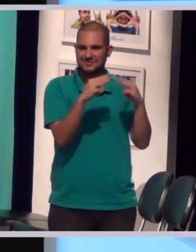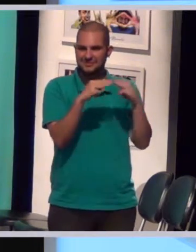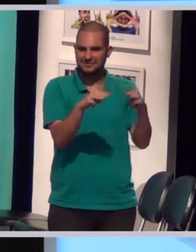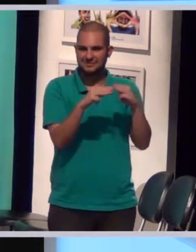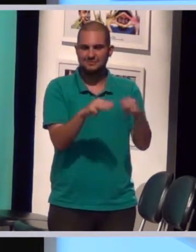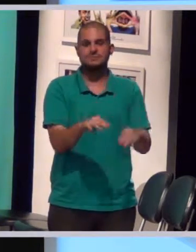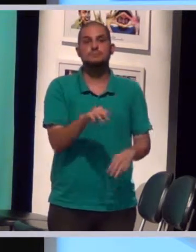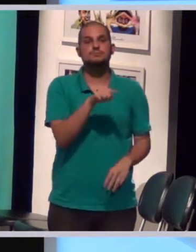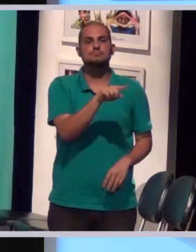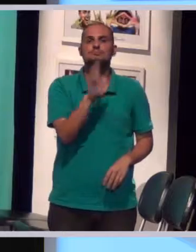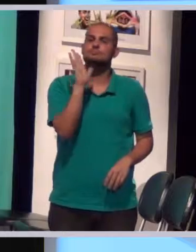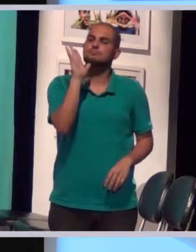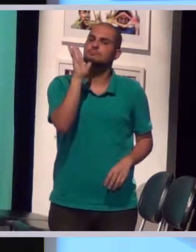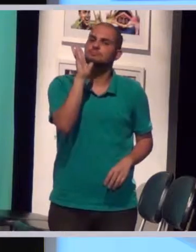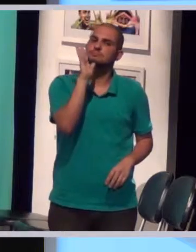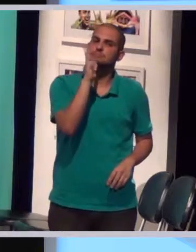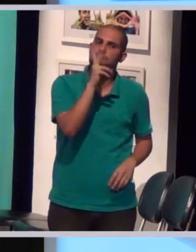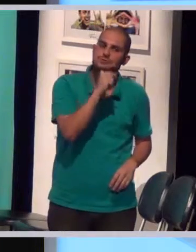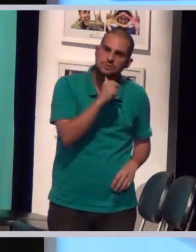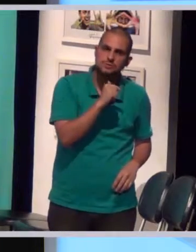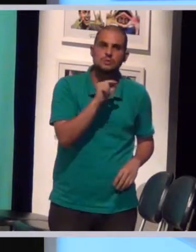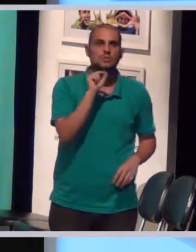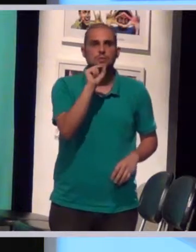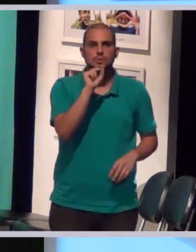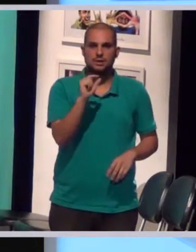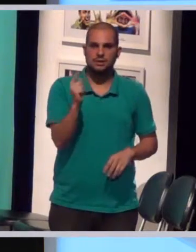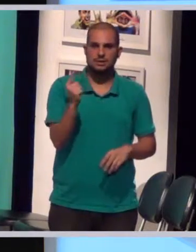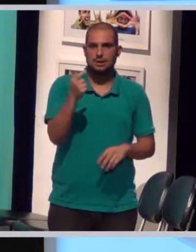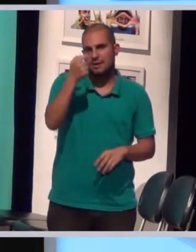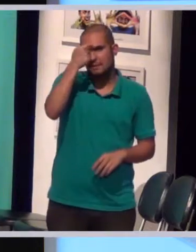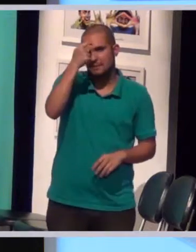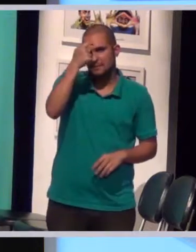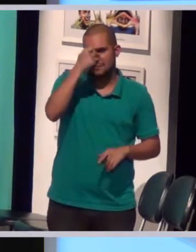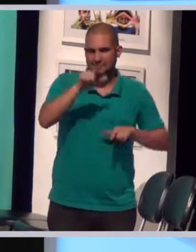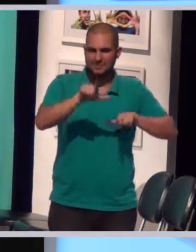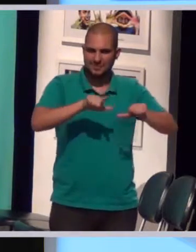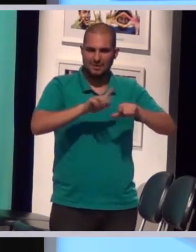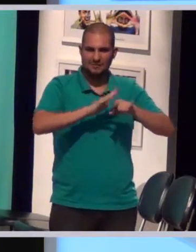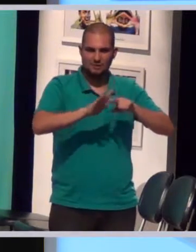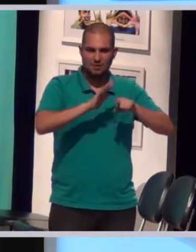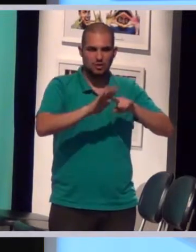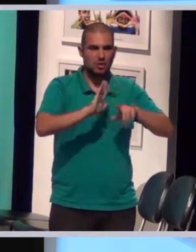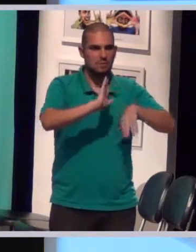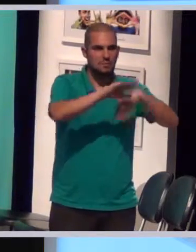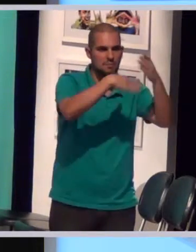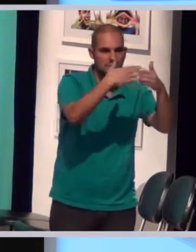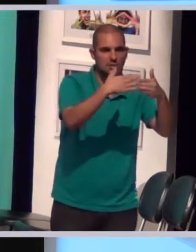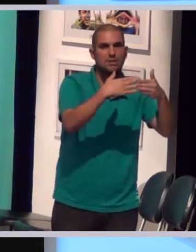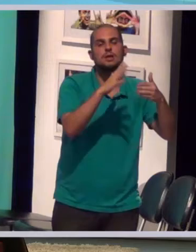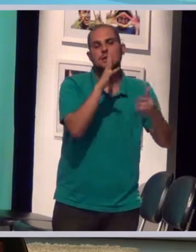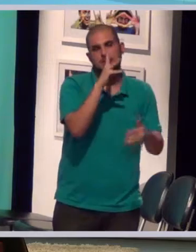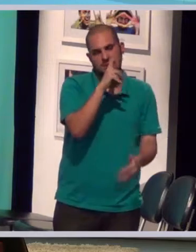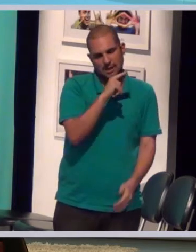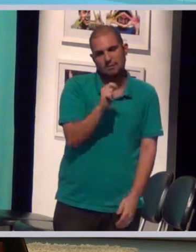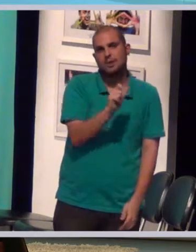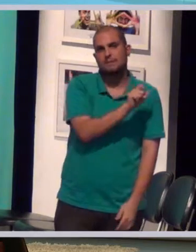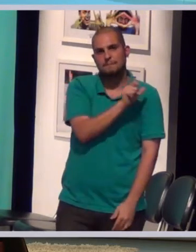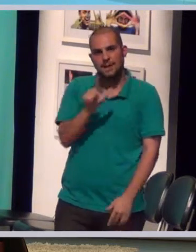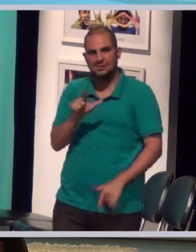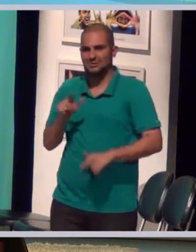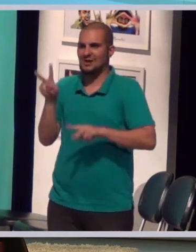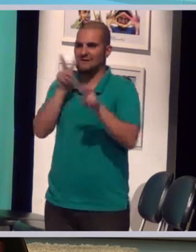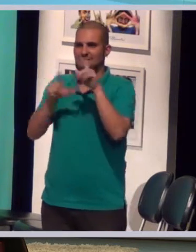elas demoraram um pouco mais a evoluir na memória de trabalho fonológica do que na visoespacial.